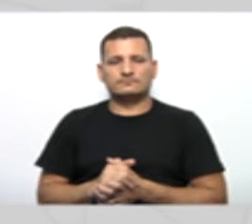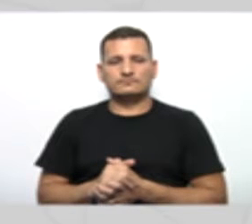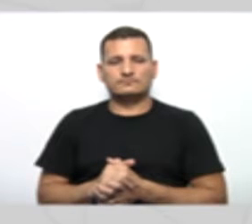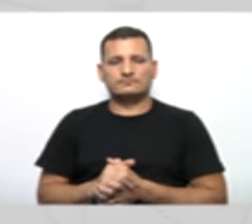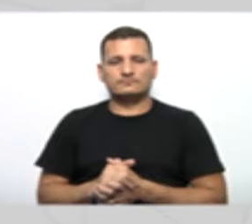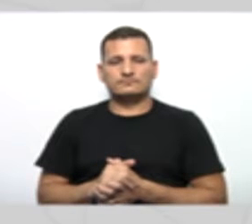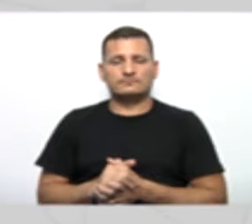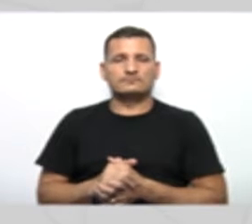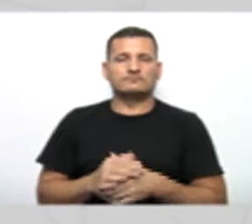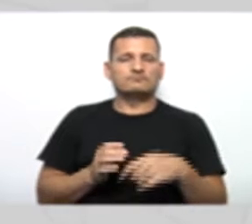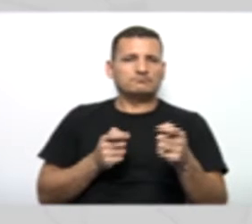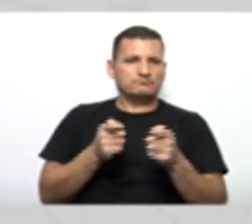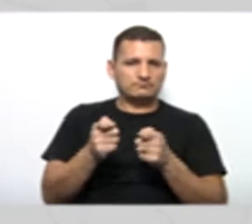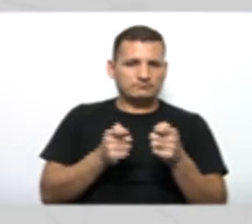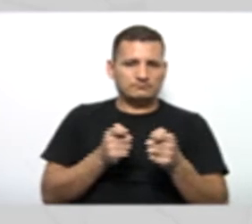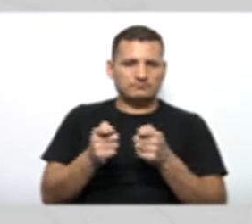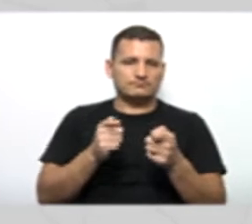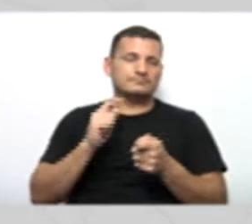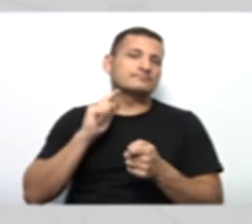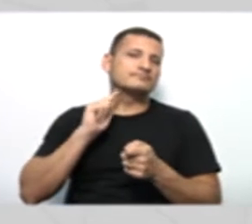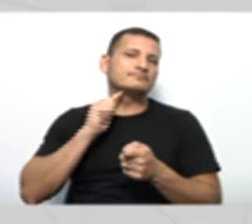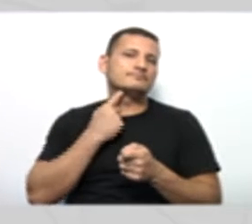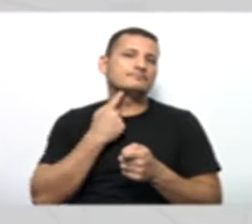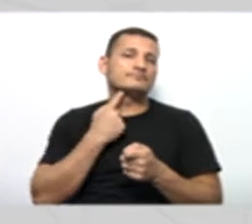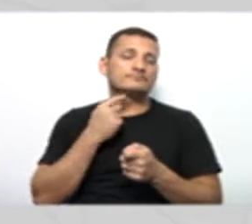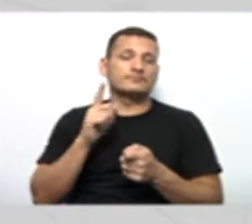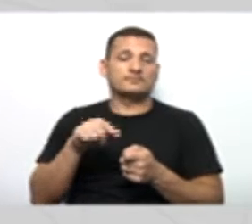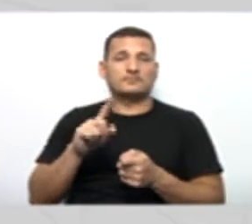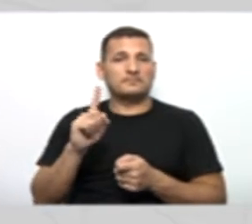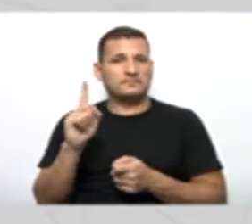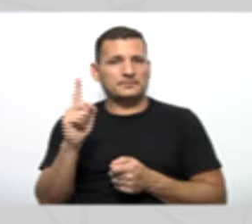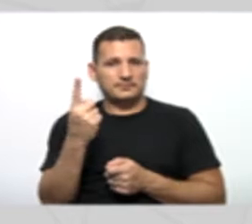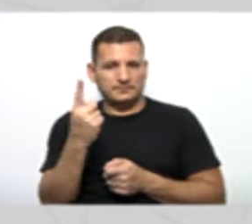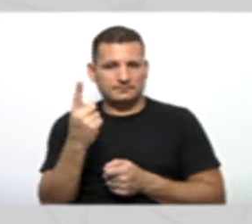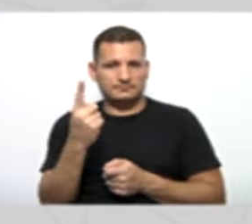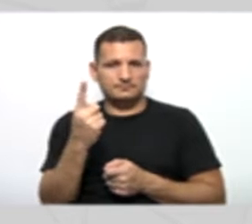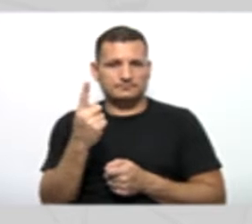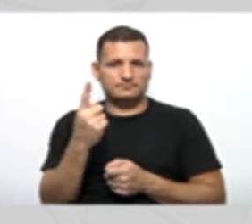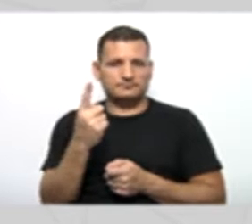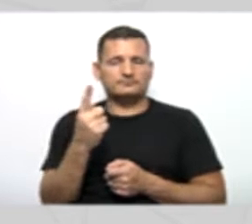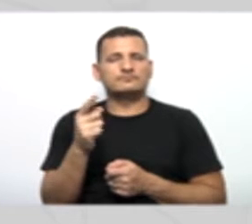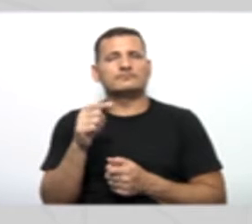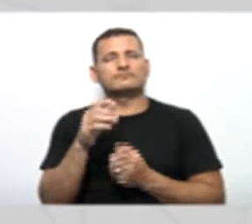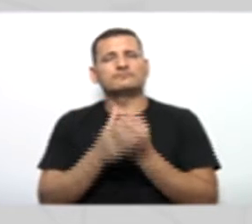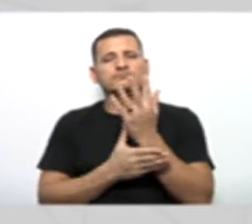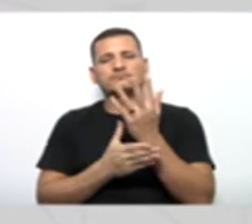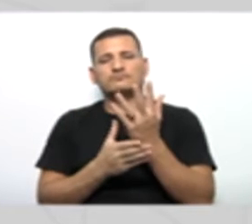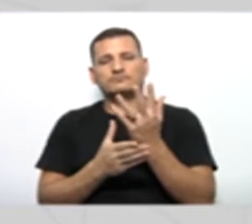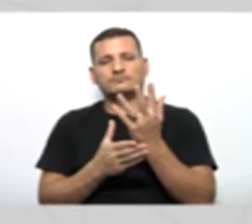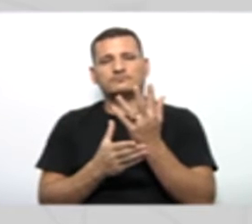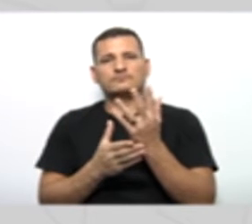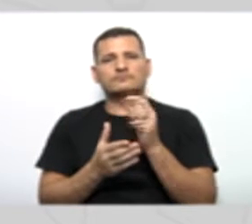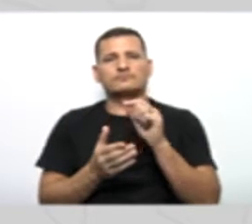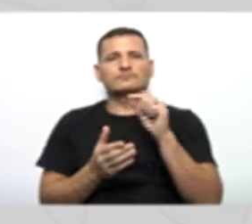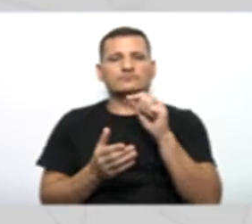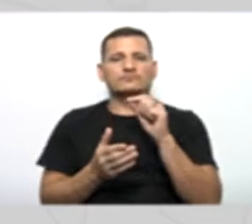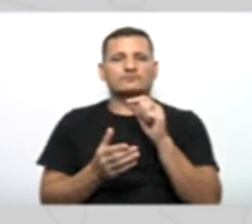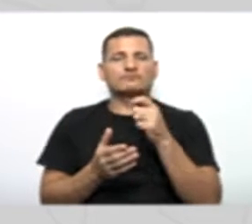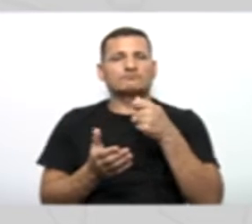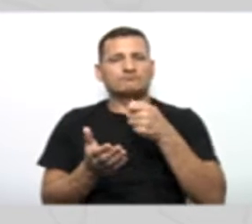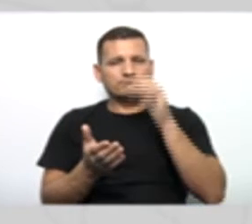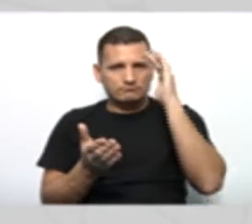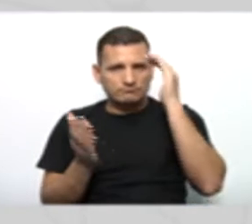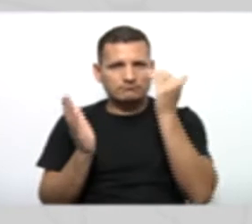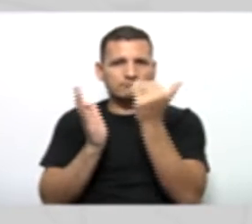Primeiro, o controle da poluição. Essa foi a primeira abordagem e ela surgiu basicamente para cumprir a